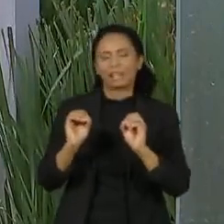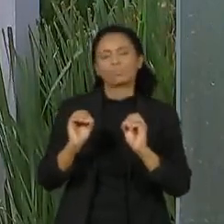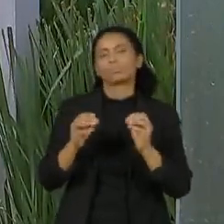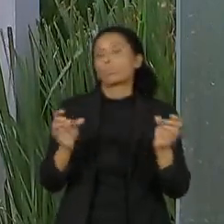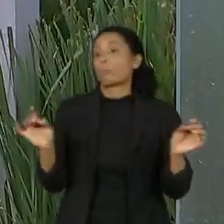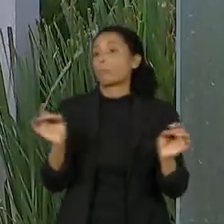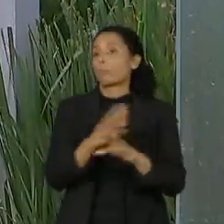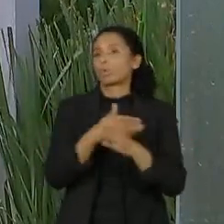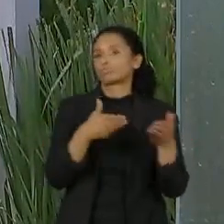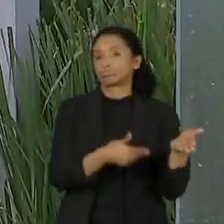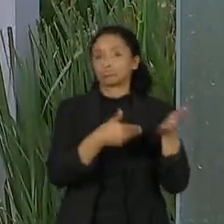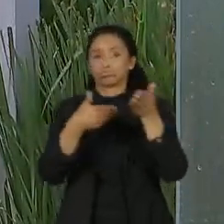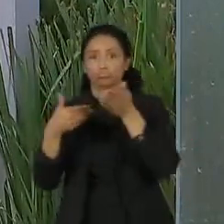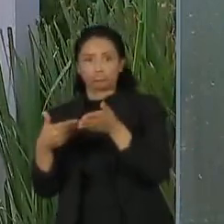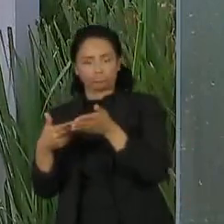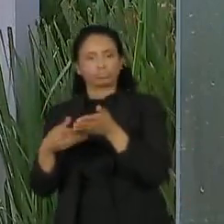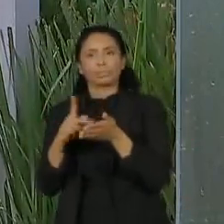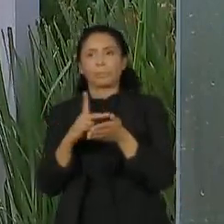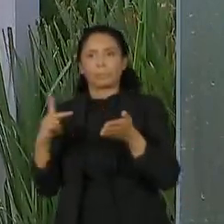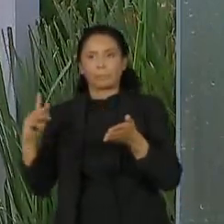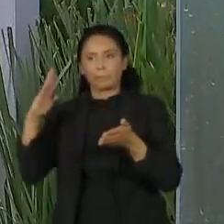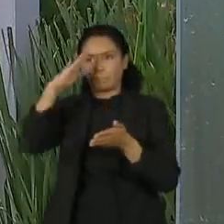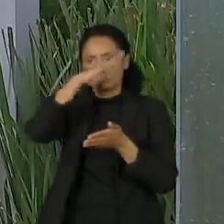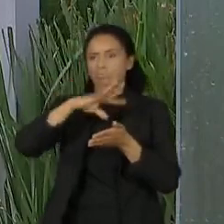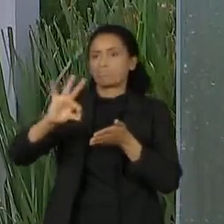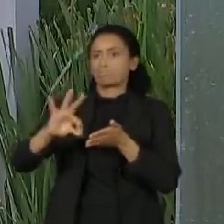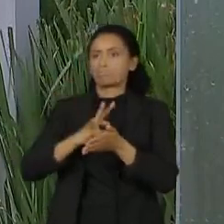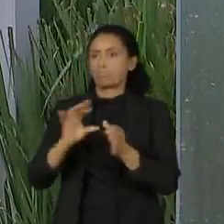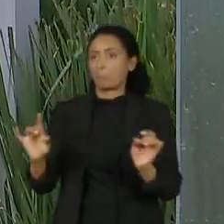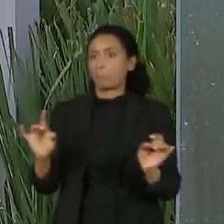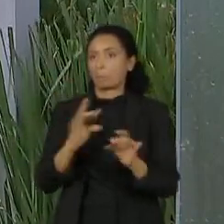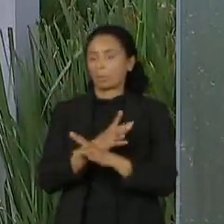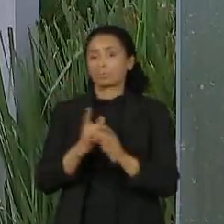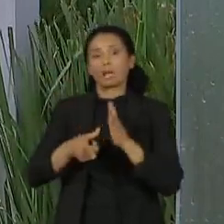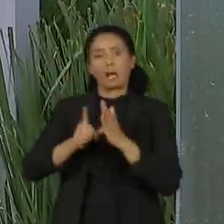presidente Jair Bolsonaro, porque o projeto já passou pela Câmara e também foi aprovado lá.